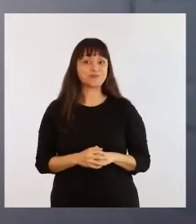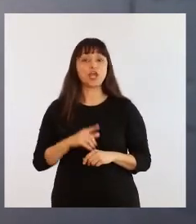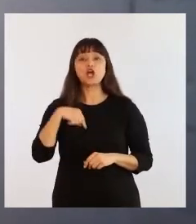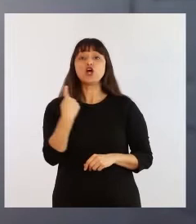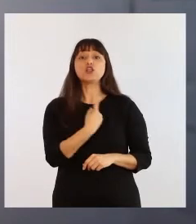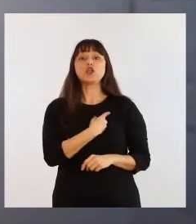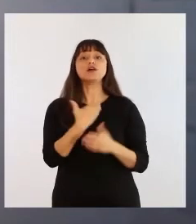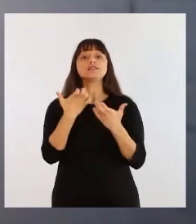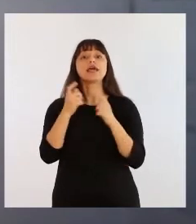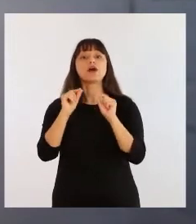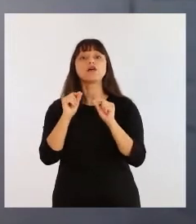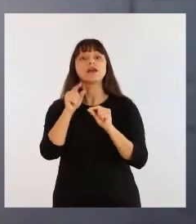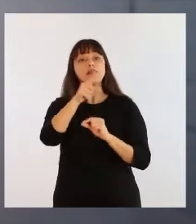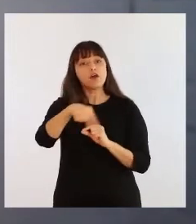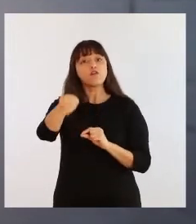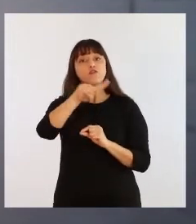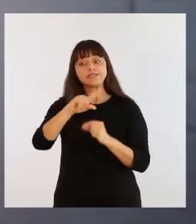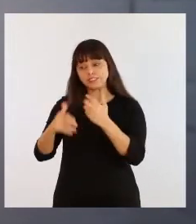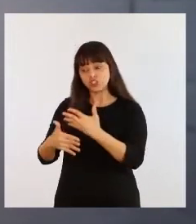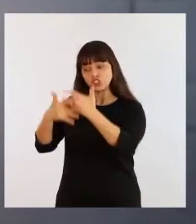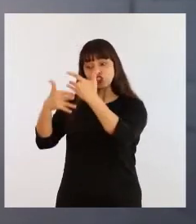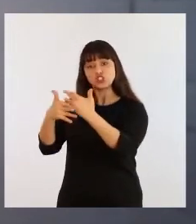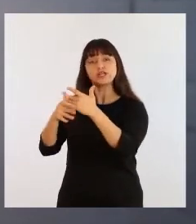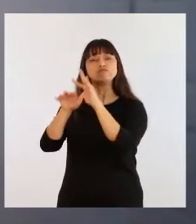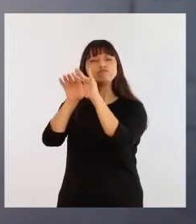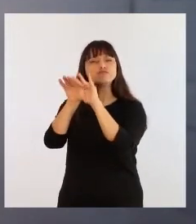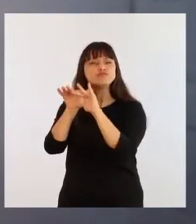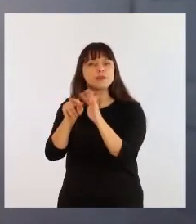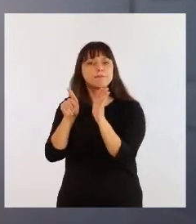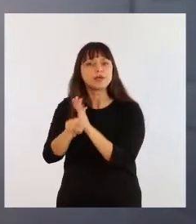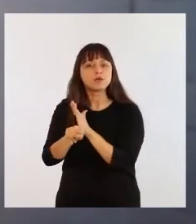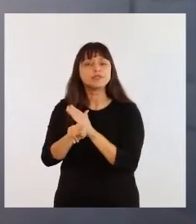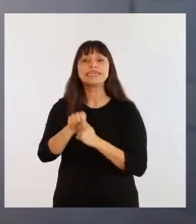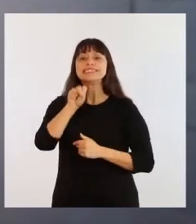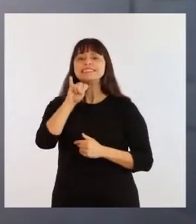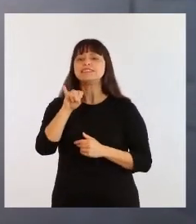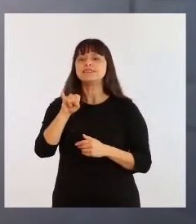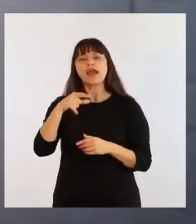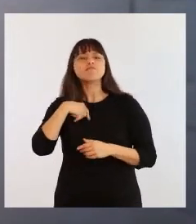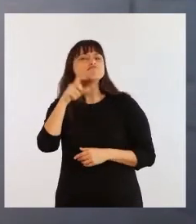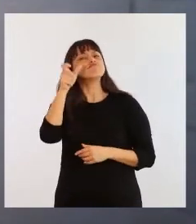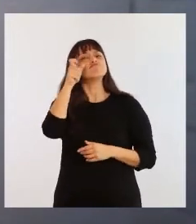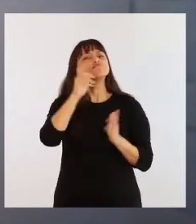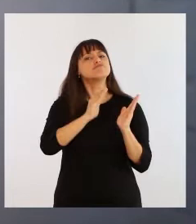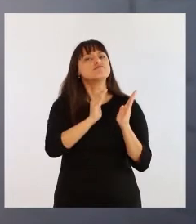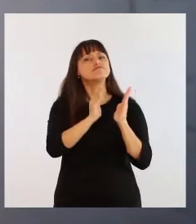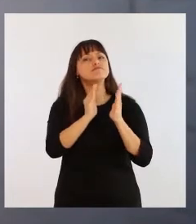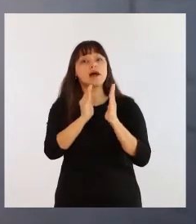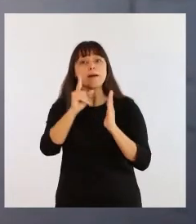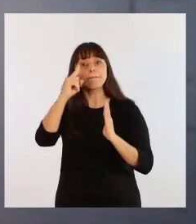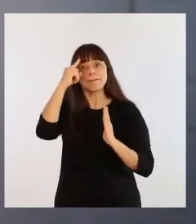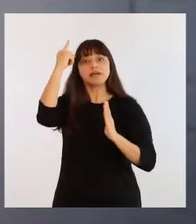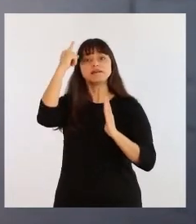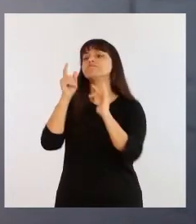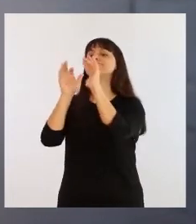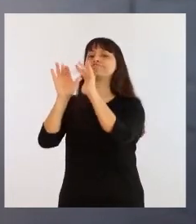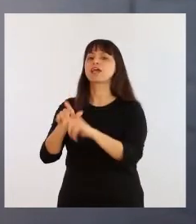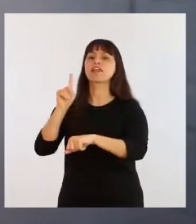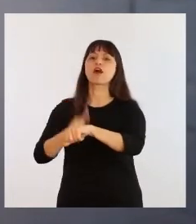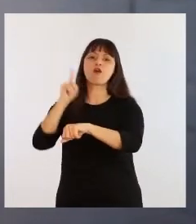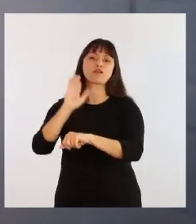então, compartilhem as perguntas no chat à medida que elas forem surgindo ao longo da transmissão, para que a gente